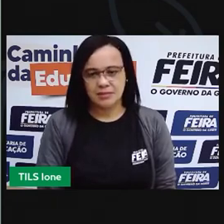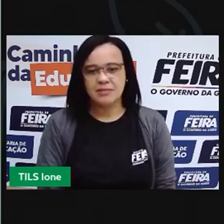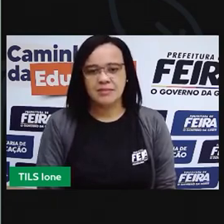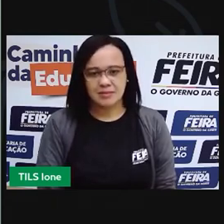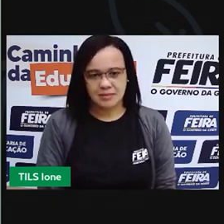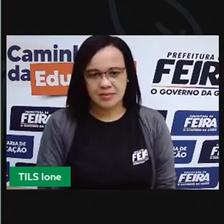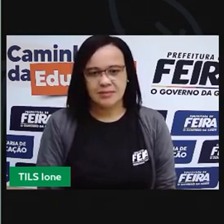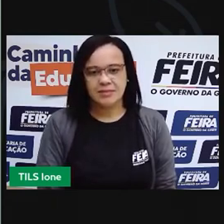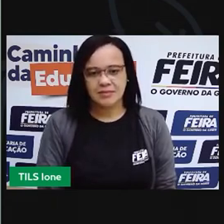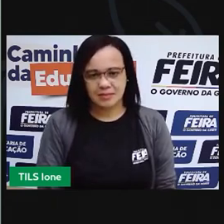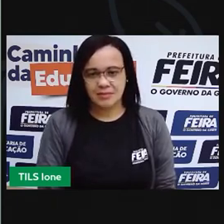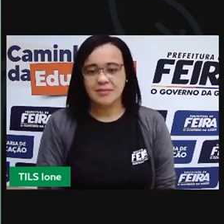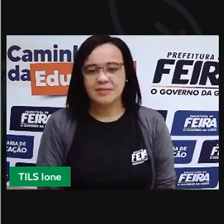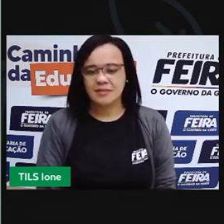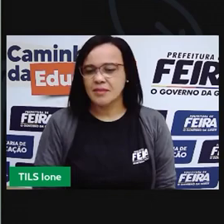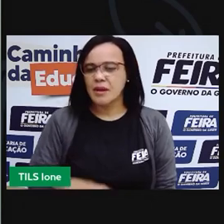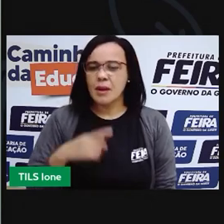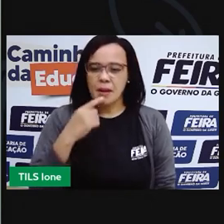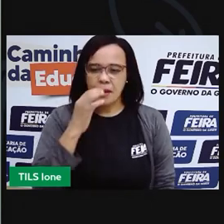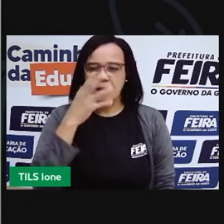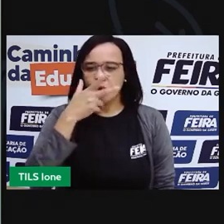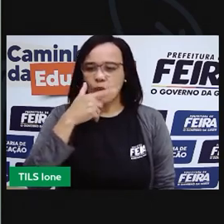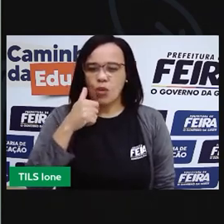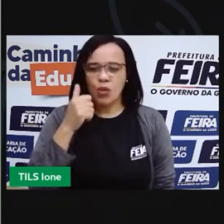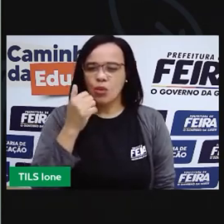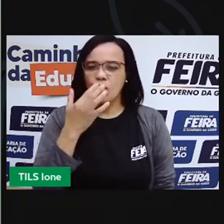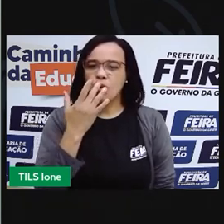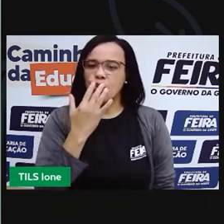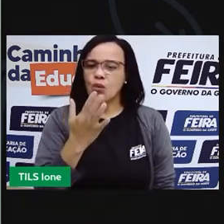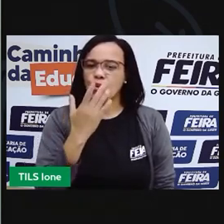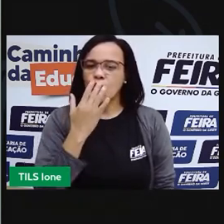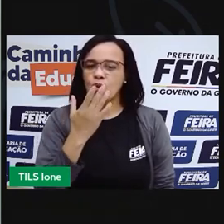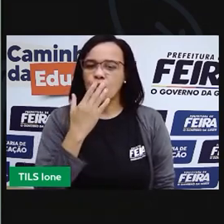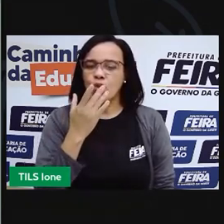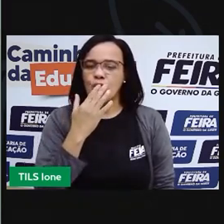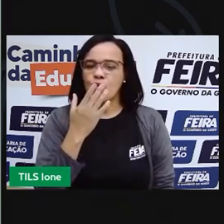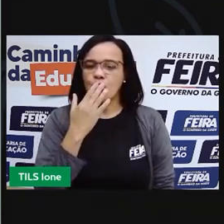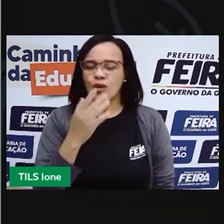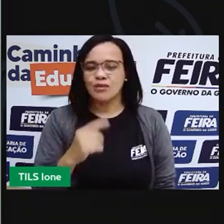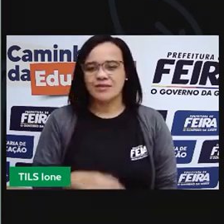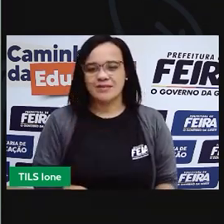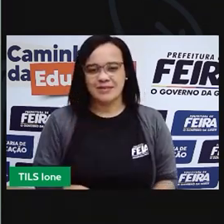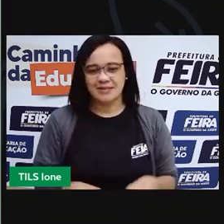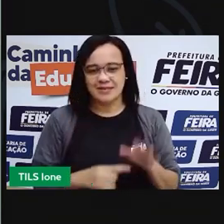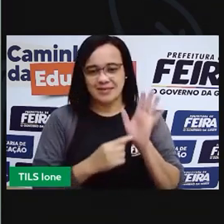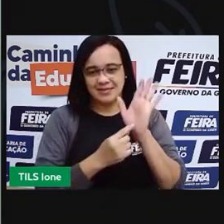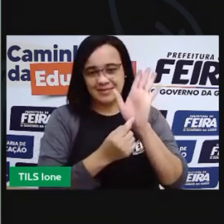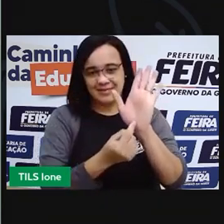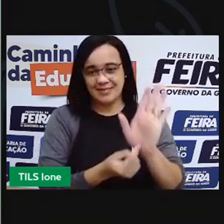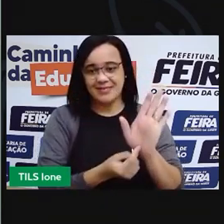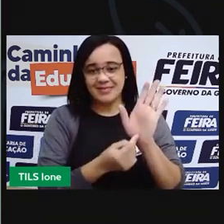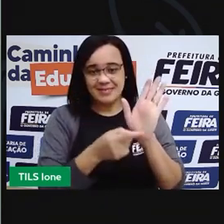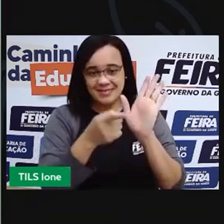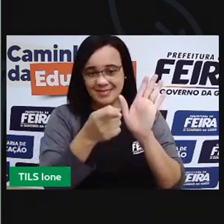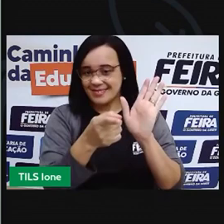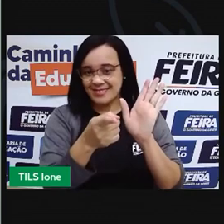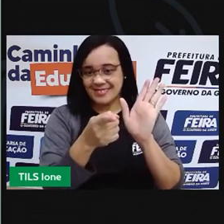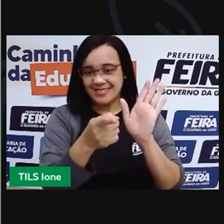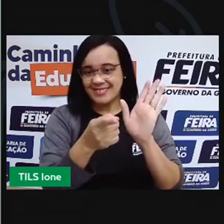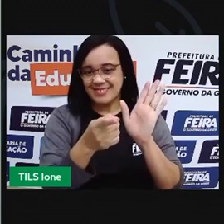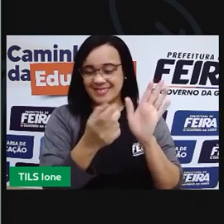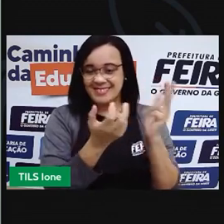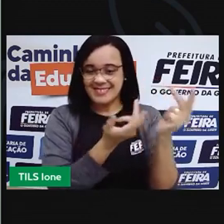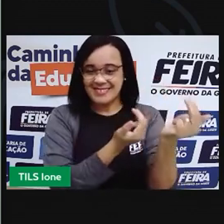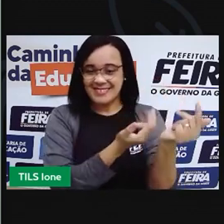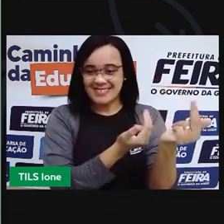tá? Deixa bem pintado. E aí ele vai ficar assim. Tá